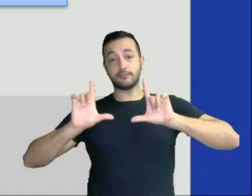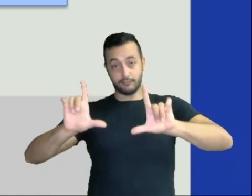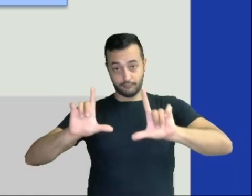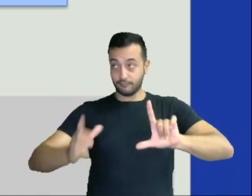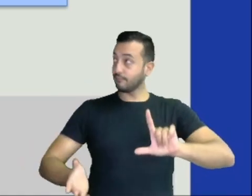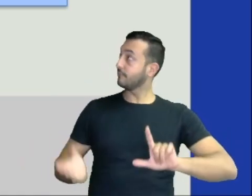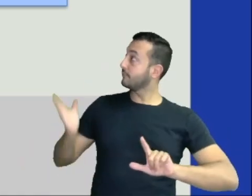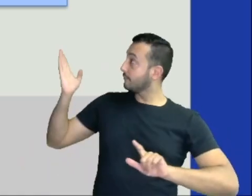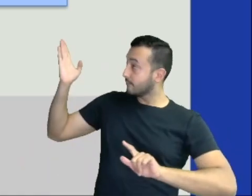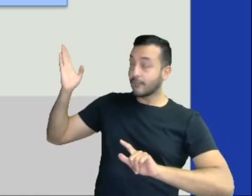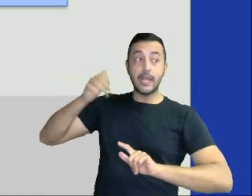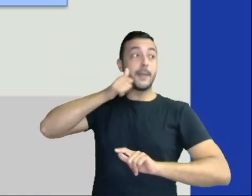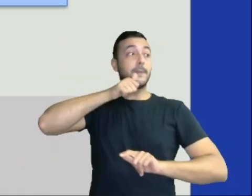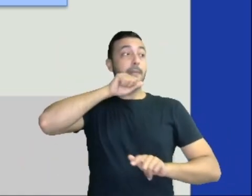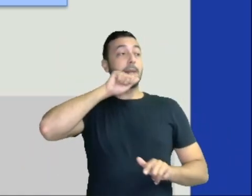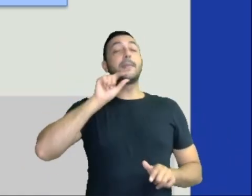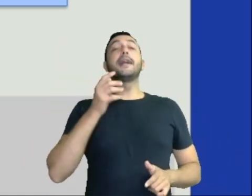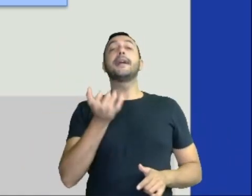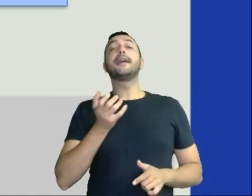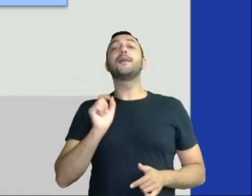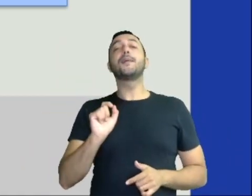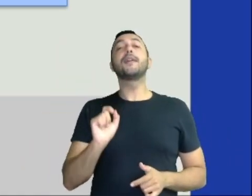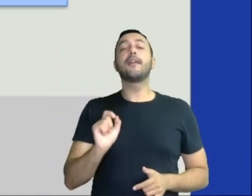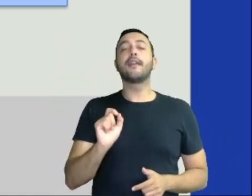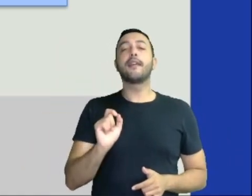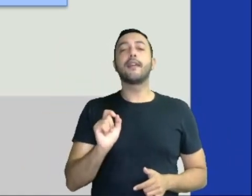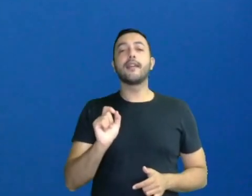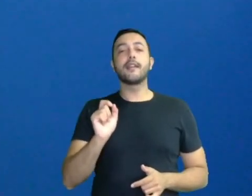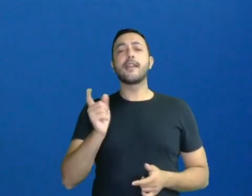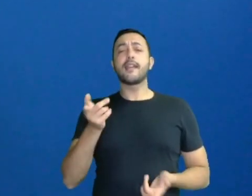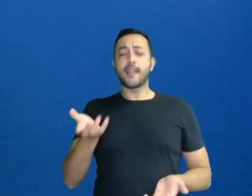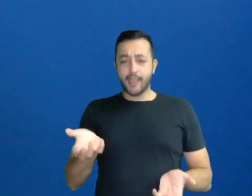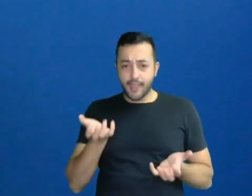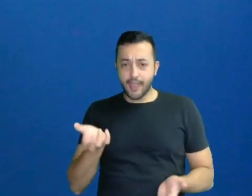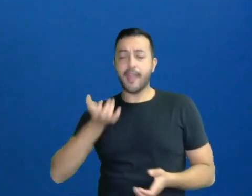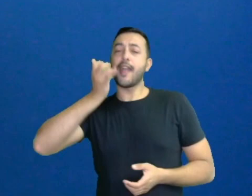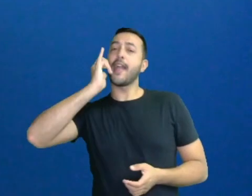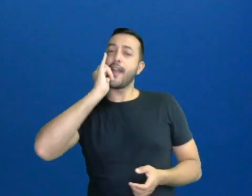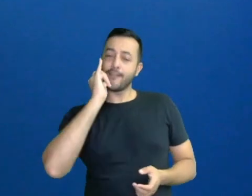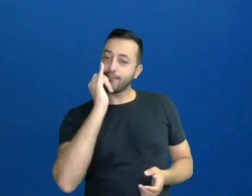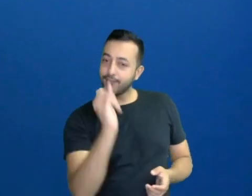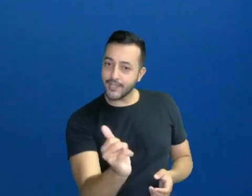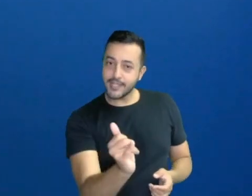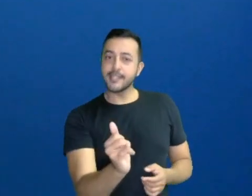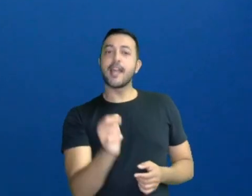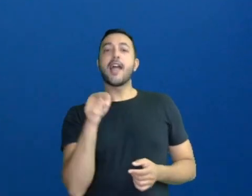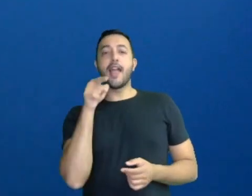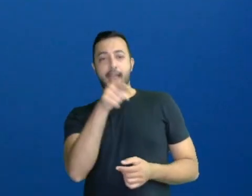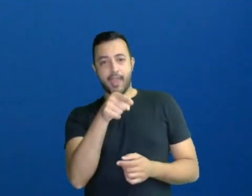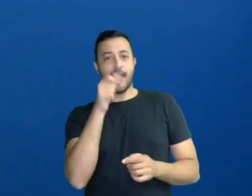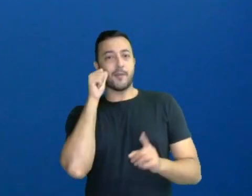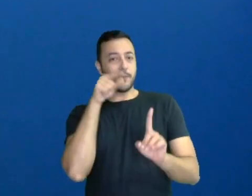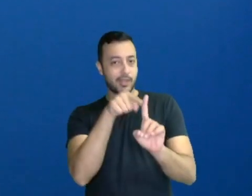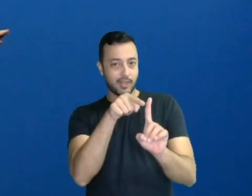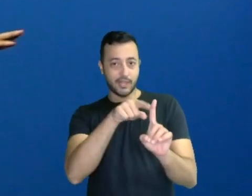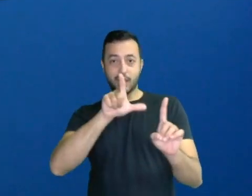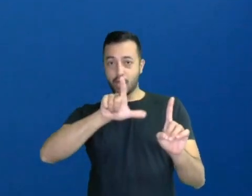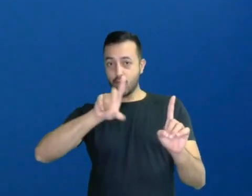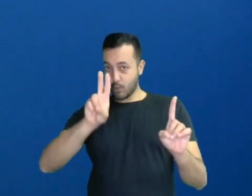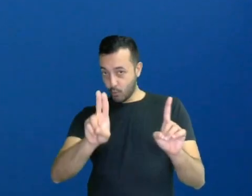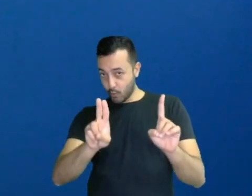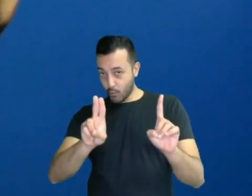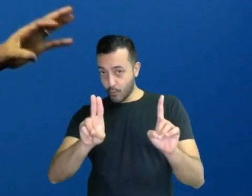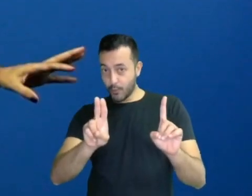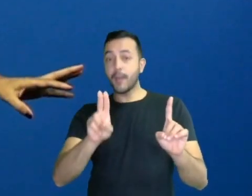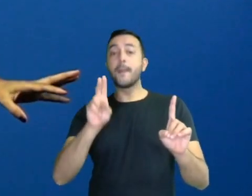o que é que a mamãe queria que a luz soubesse ela queria tinha luz soubesse que ela saiu